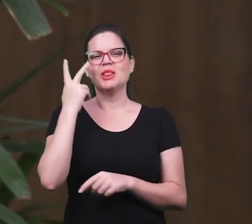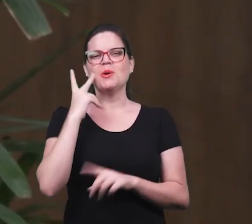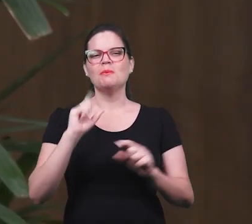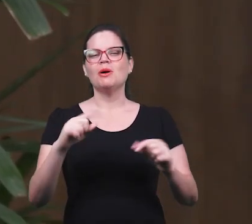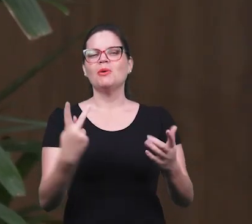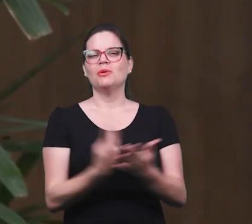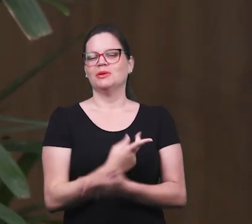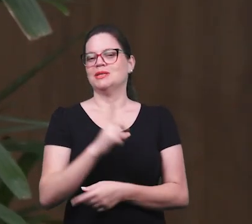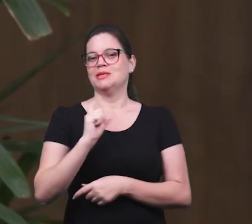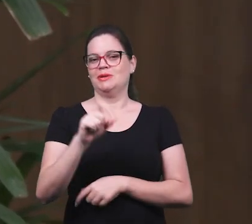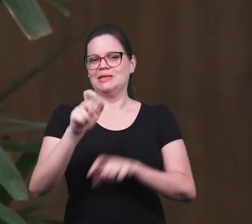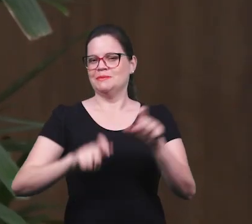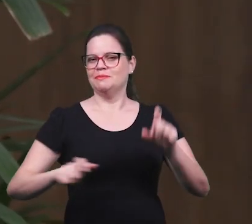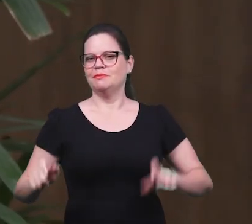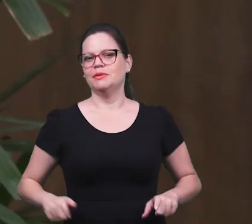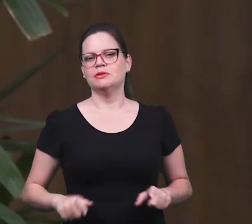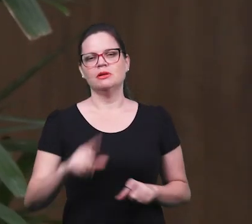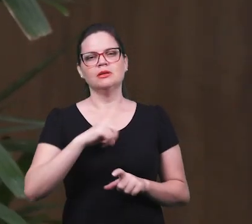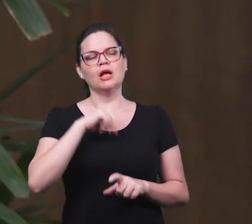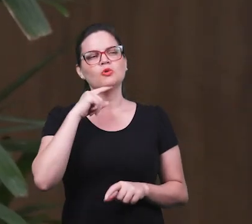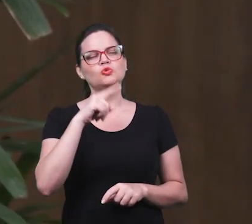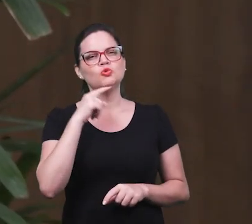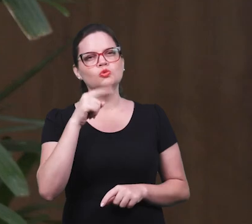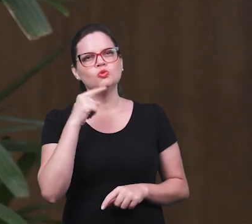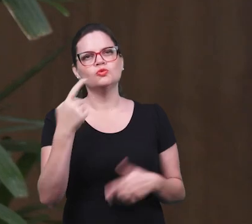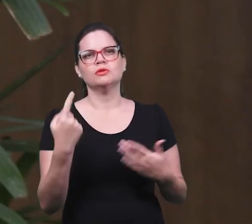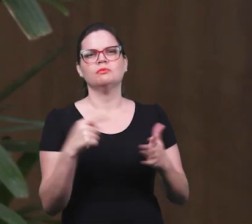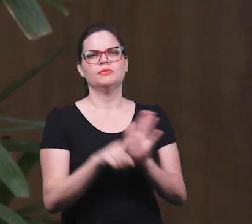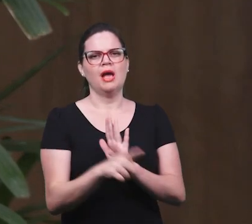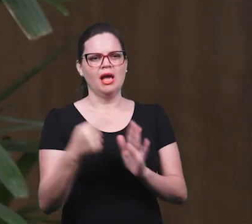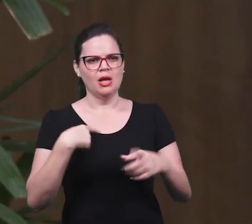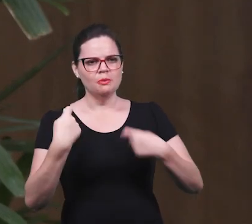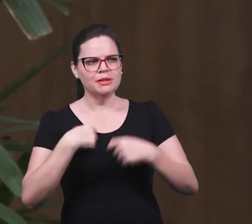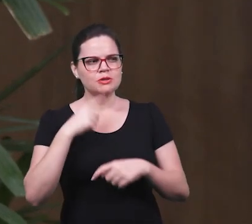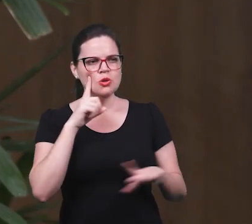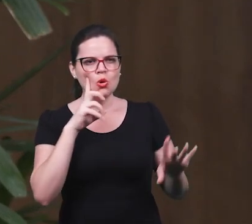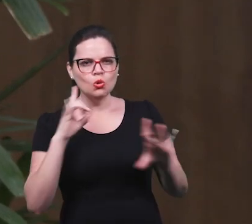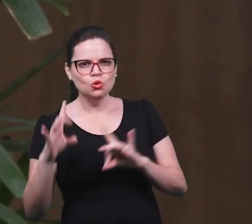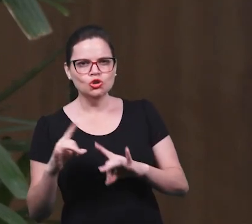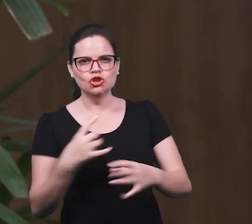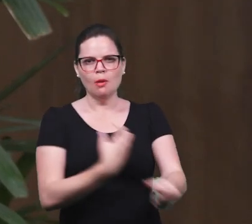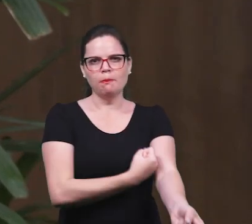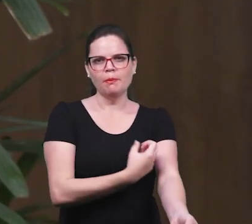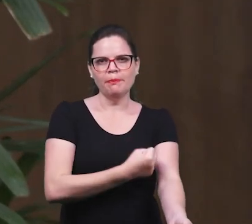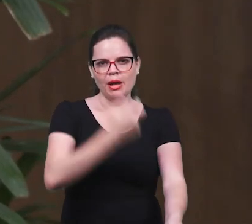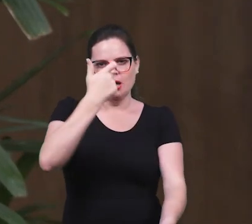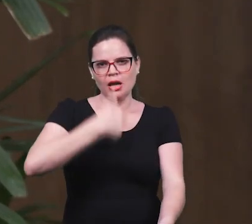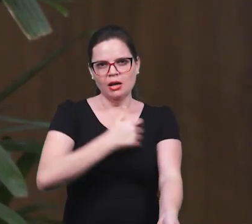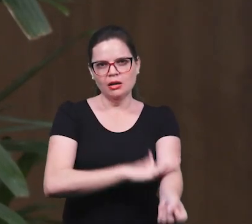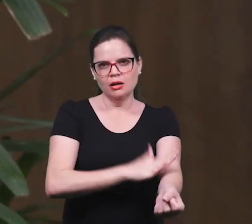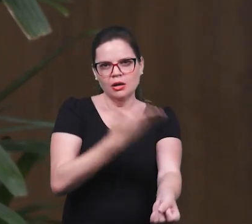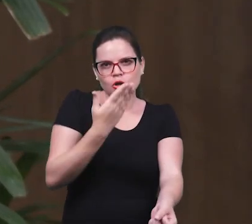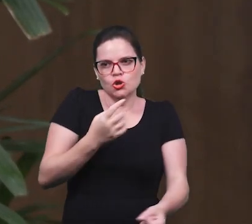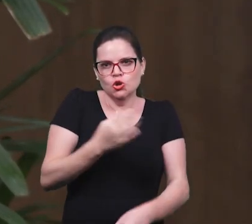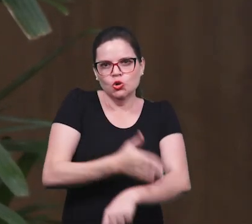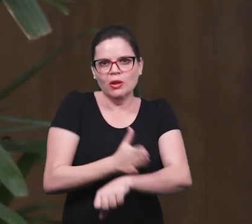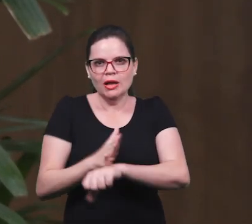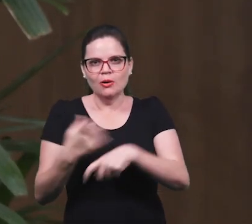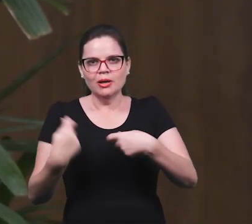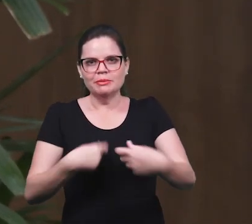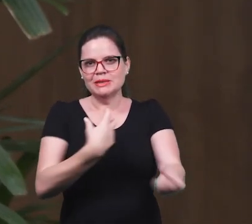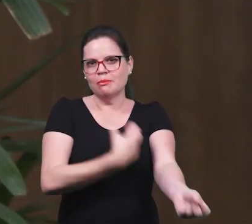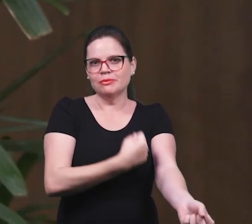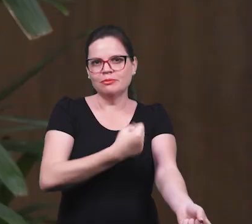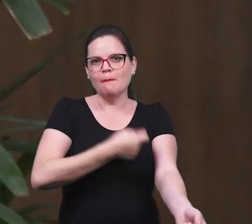muito comum que as pessoas fiquem perguntando assim: ah, eu tenho que medir todo dia, ah, eu sou hipertenso, tenho que medir toda hora.